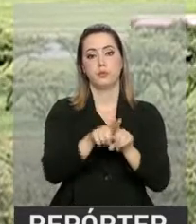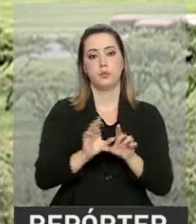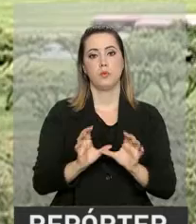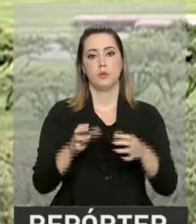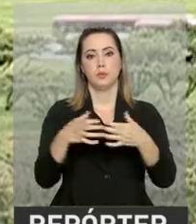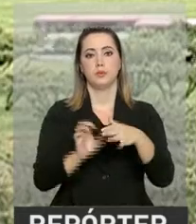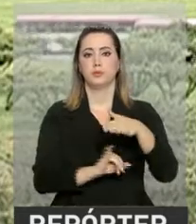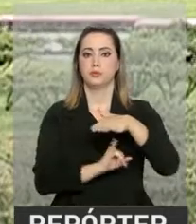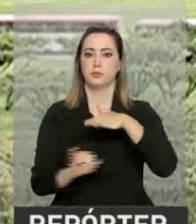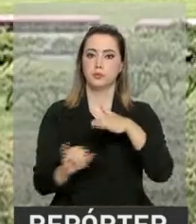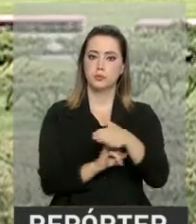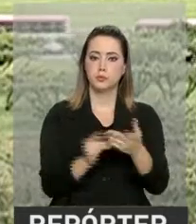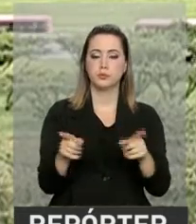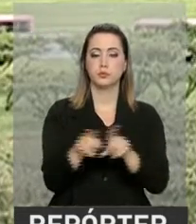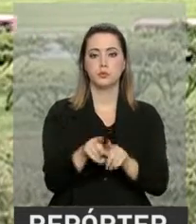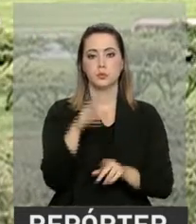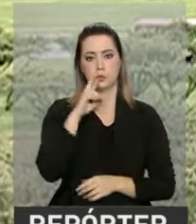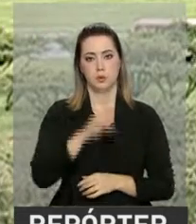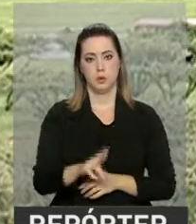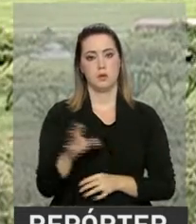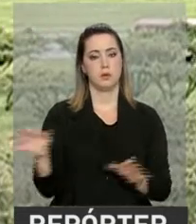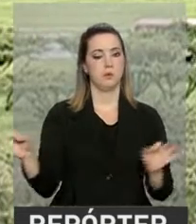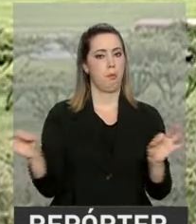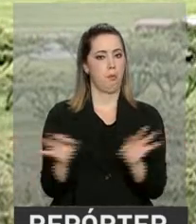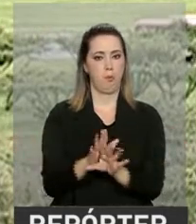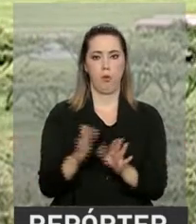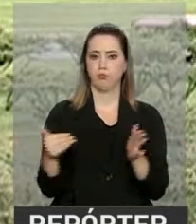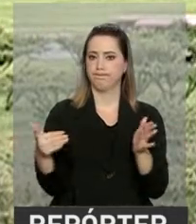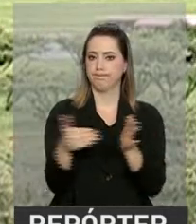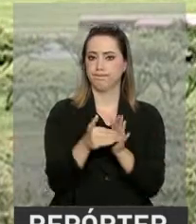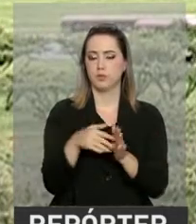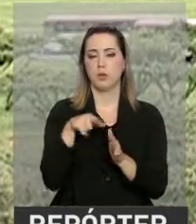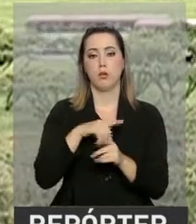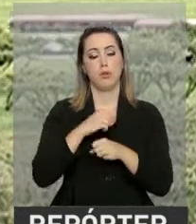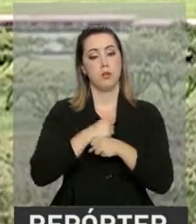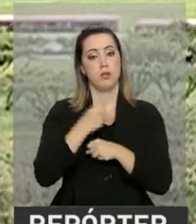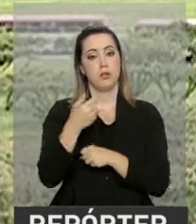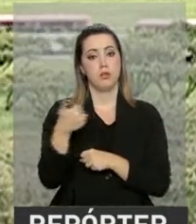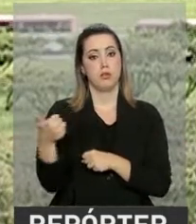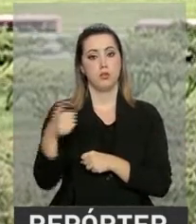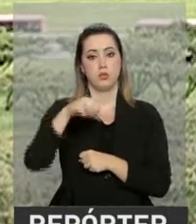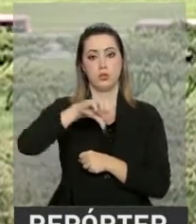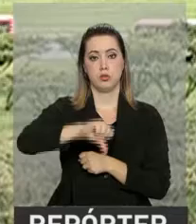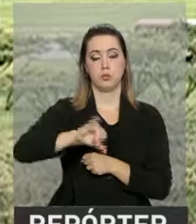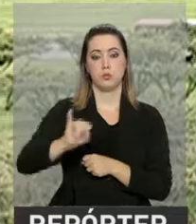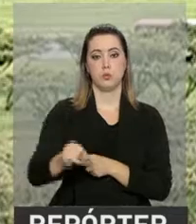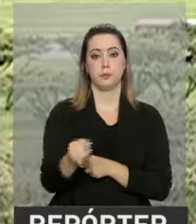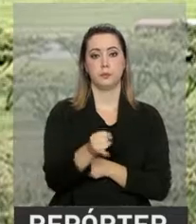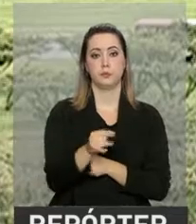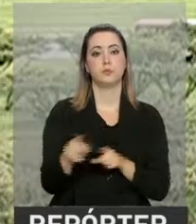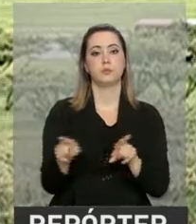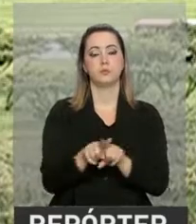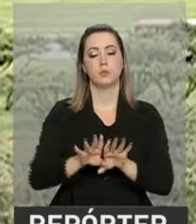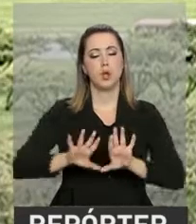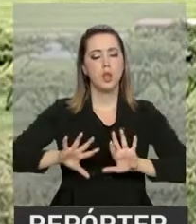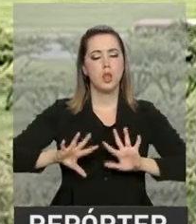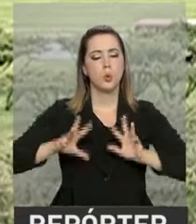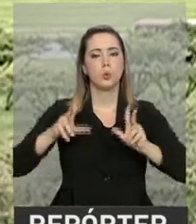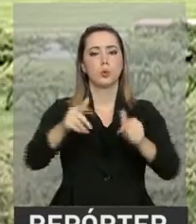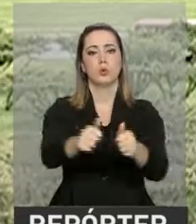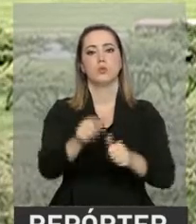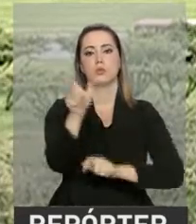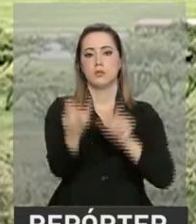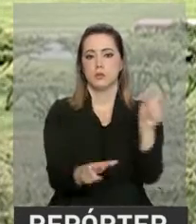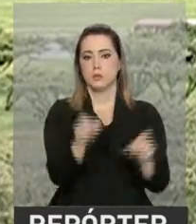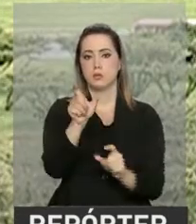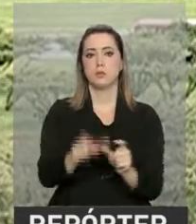instituições de ensino superior. O resultado final do Enem 2016 deve sair no dia 19 de janeiro. E aí todos os